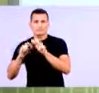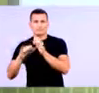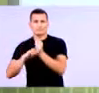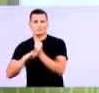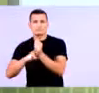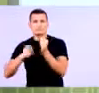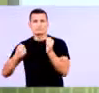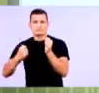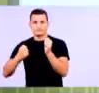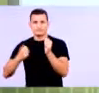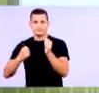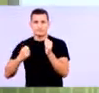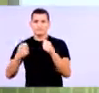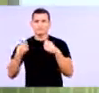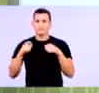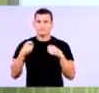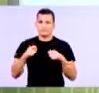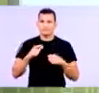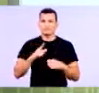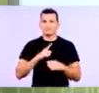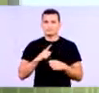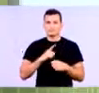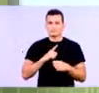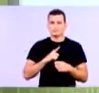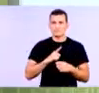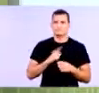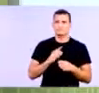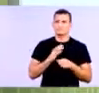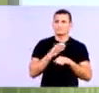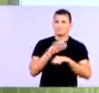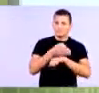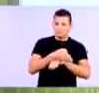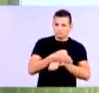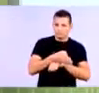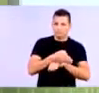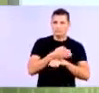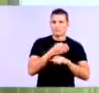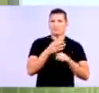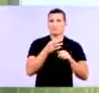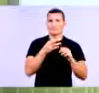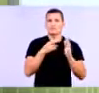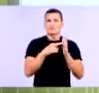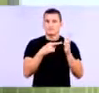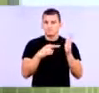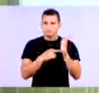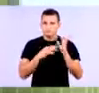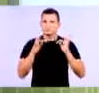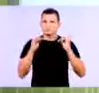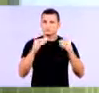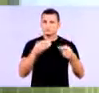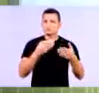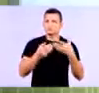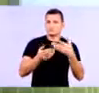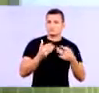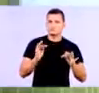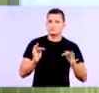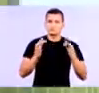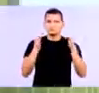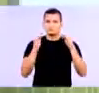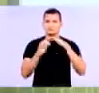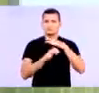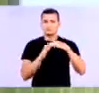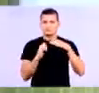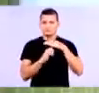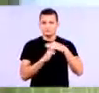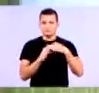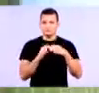desbloqueada. Deve ter esses acessos e restrições a toda e qualquer tecnologia na empresa.